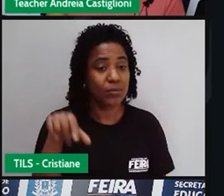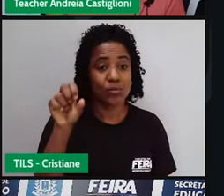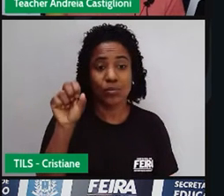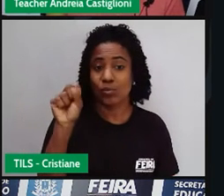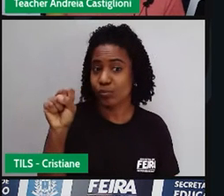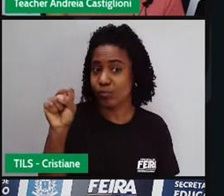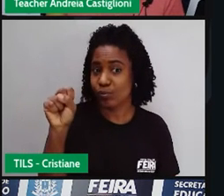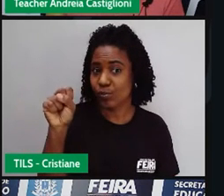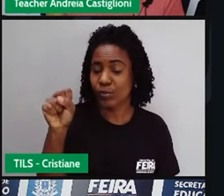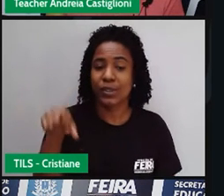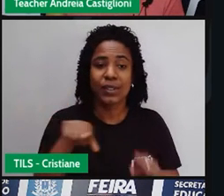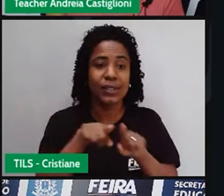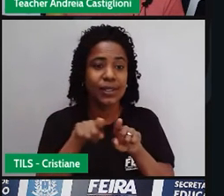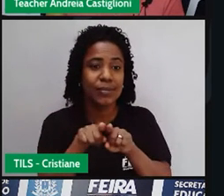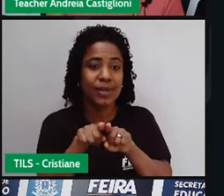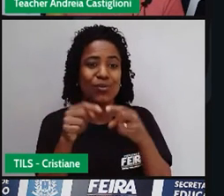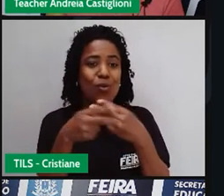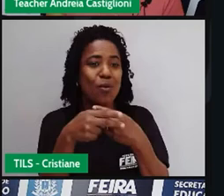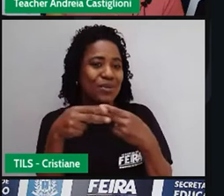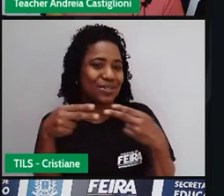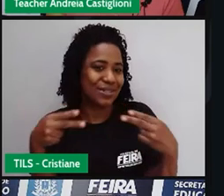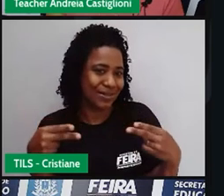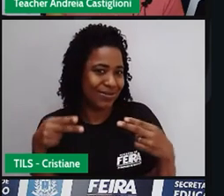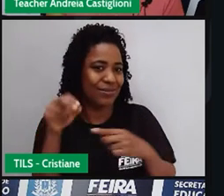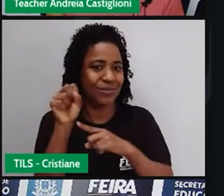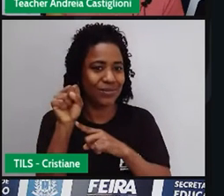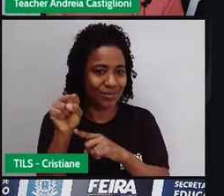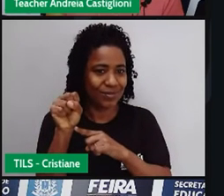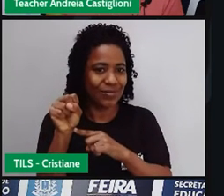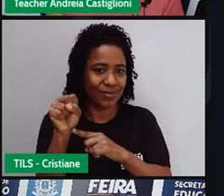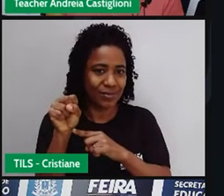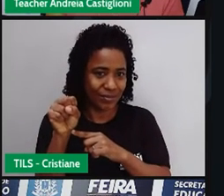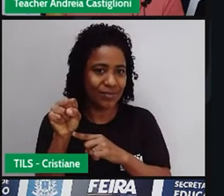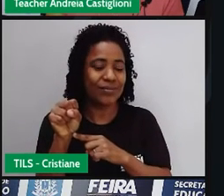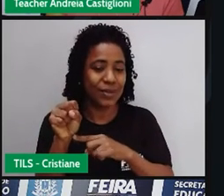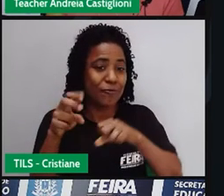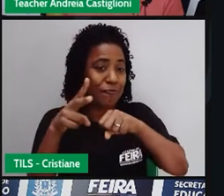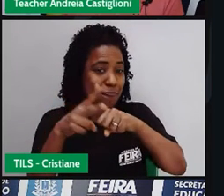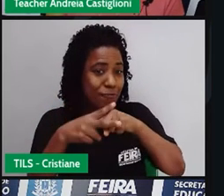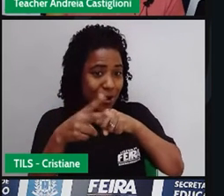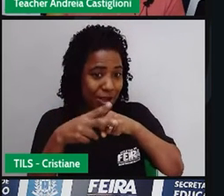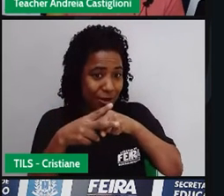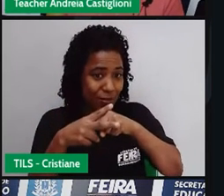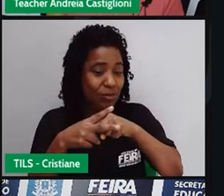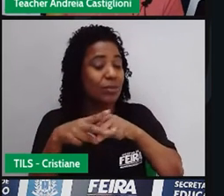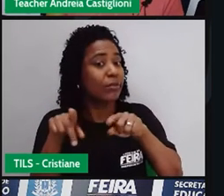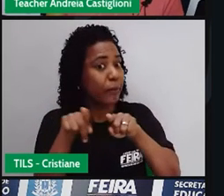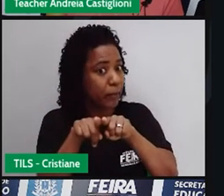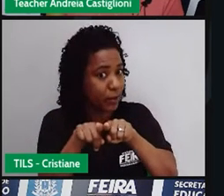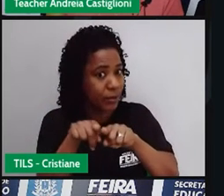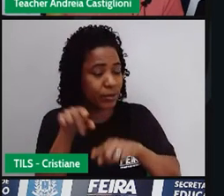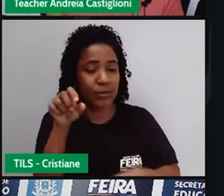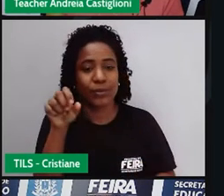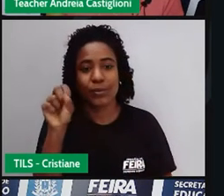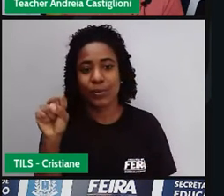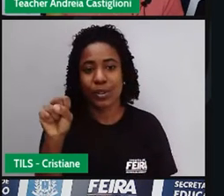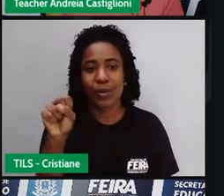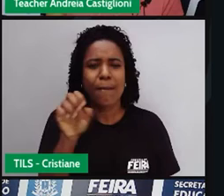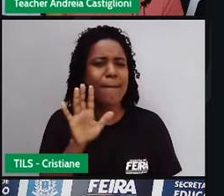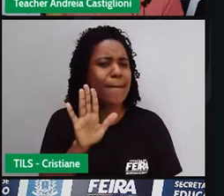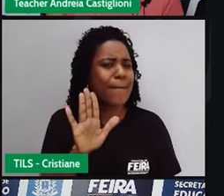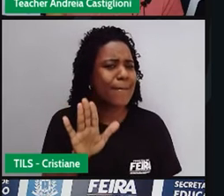estava Rural nós podemos observar que os adjetivos eles não vão para o plural em inglês os adjetivos